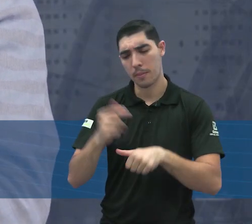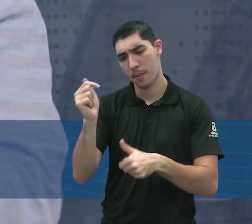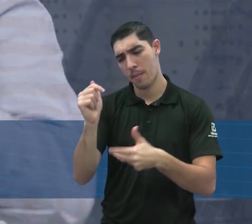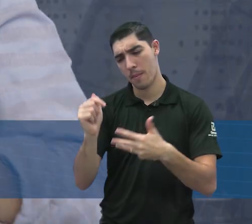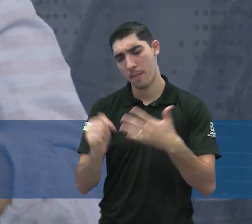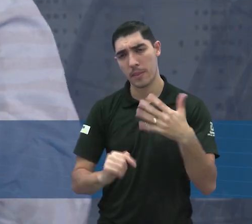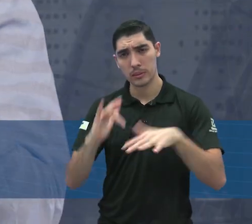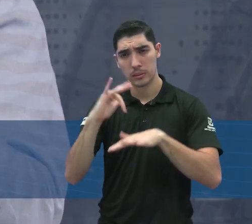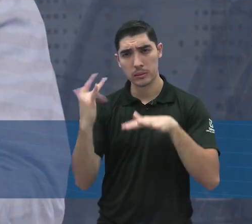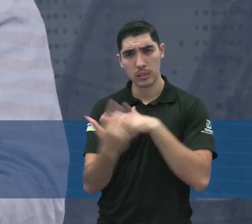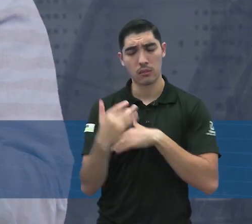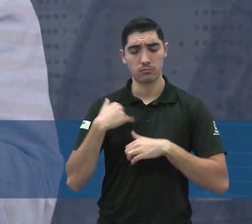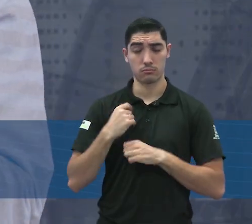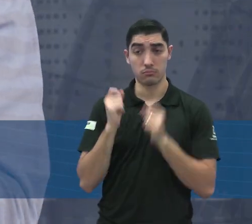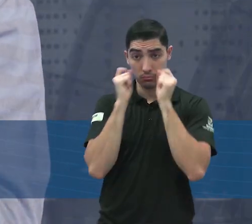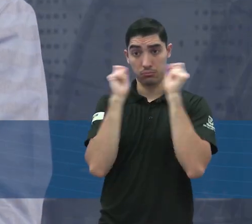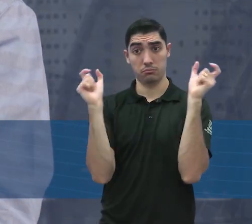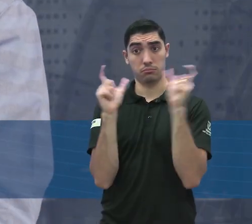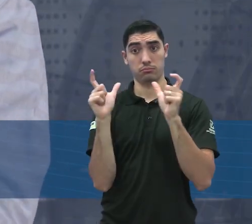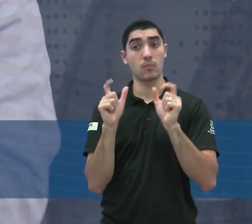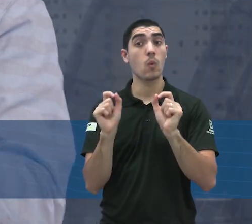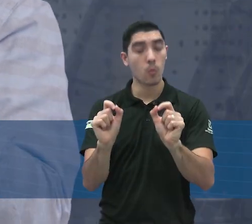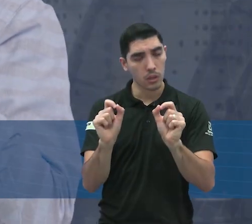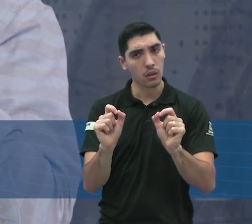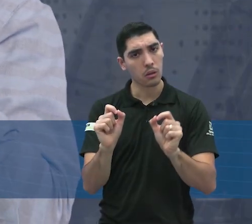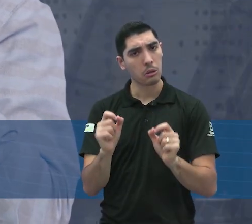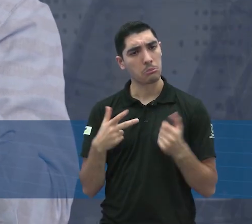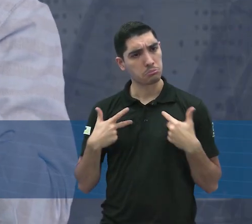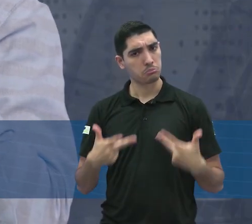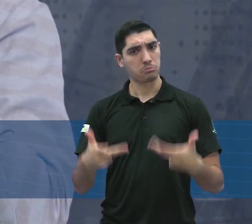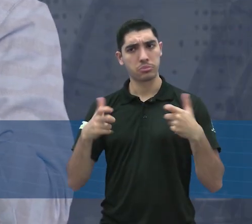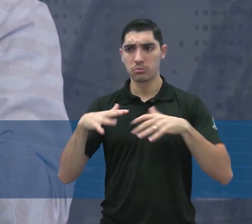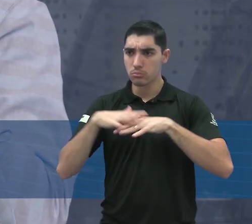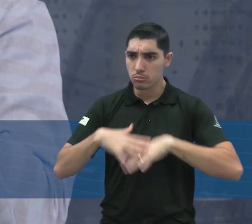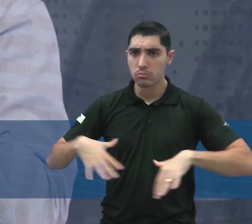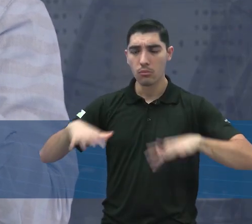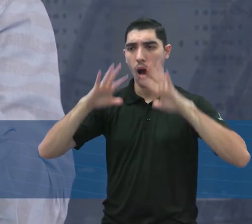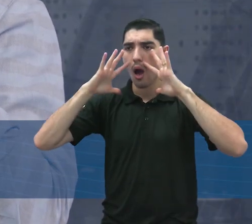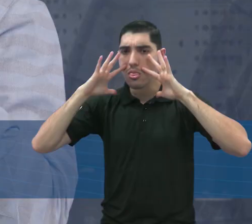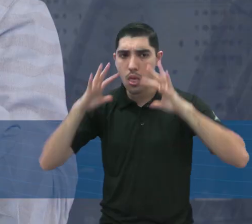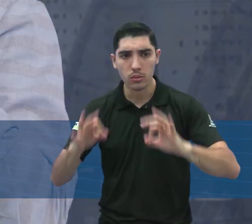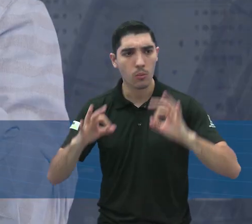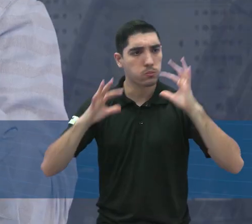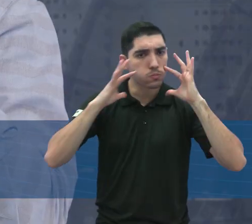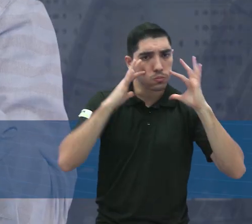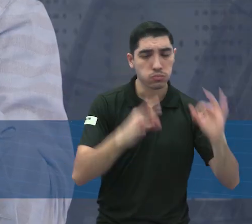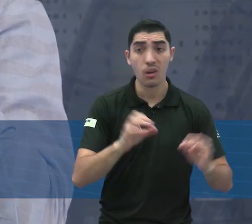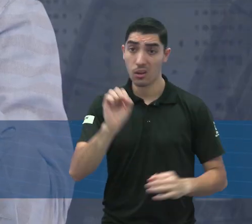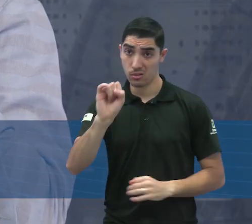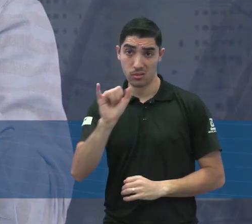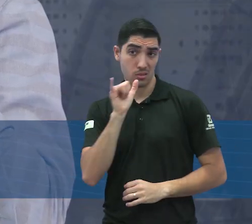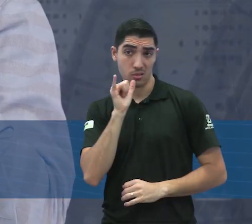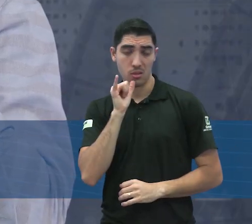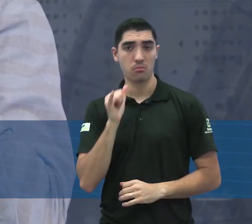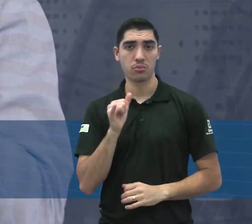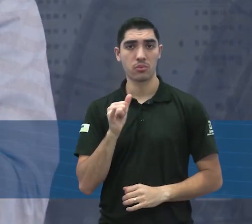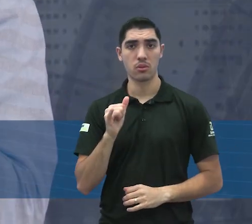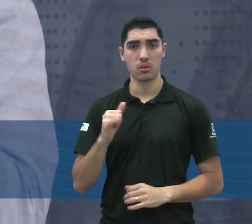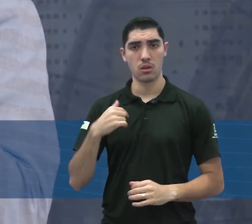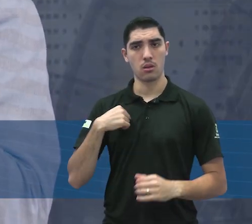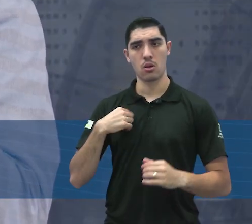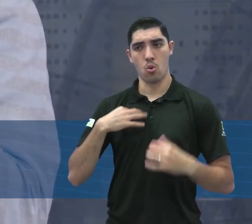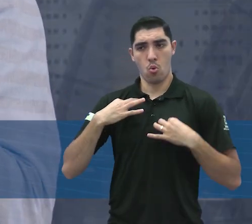esses momentos que chama mais atenção, a luta pela atenção, se mostra algo bastante importante. Se eu, ao invés de camisa social, tivesse com uma camisa